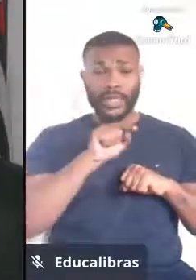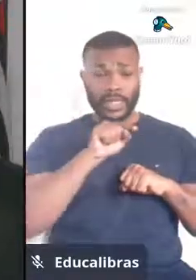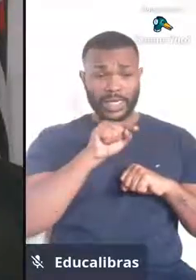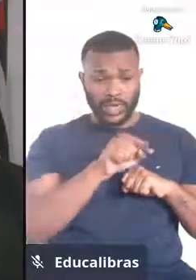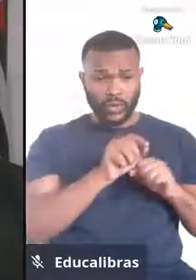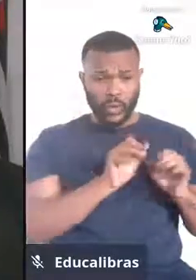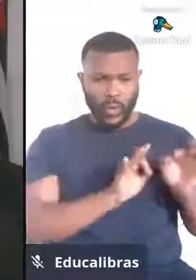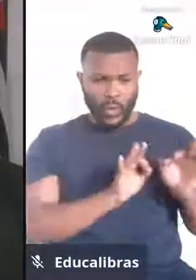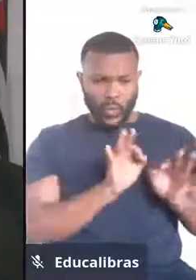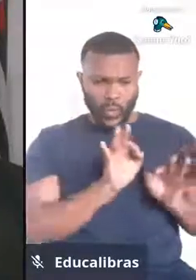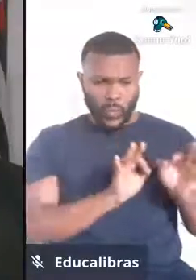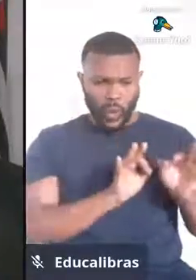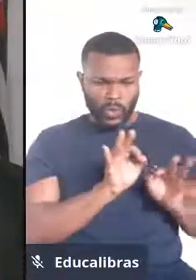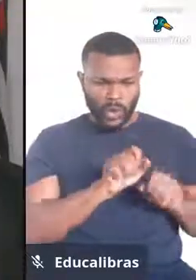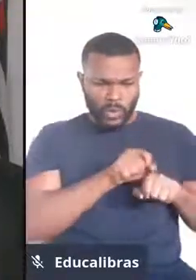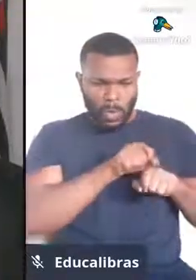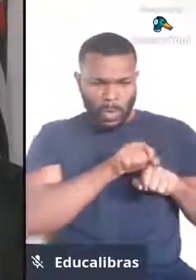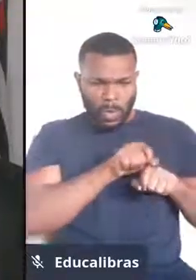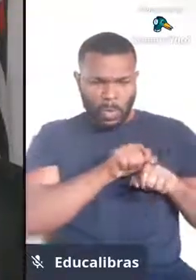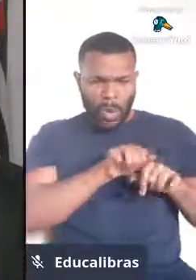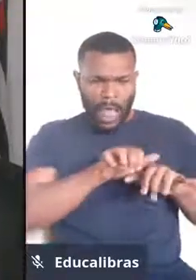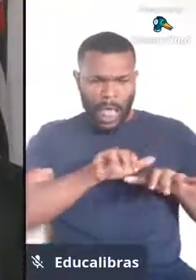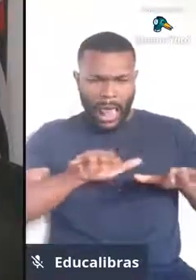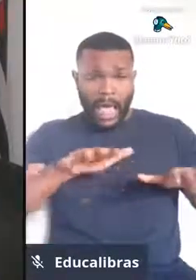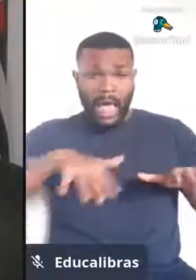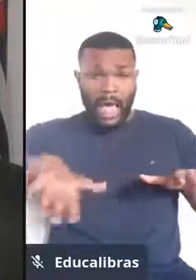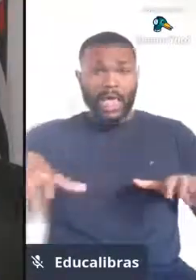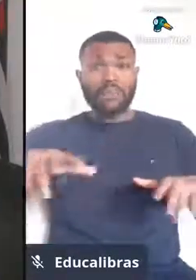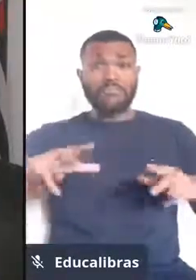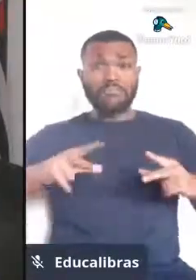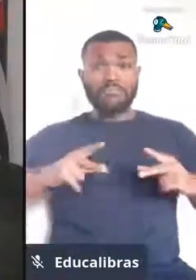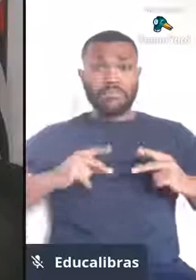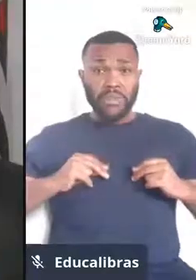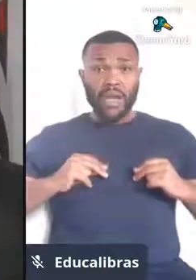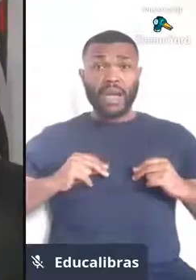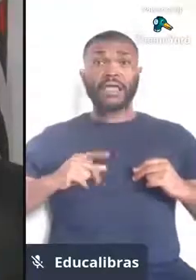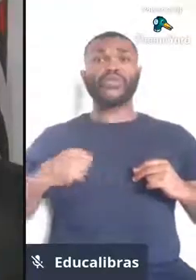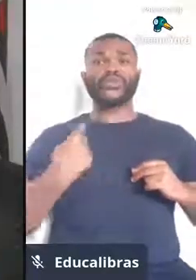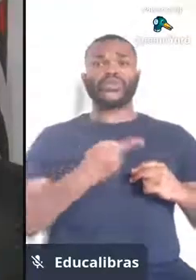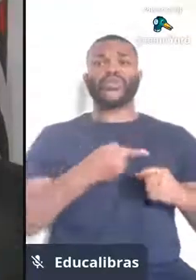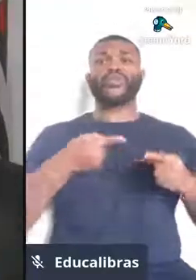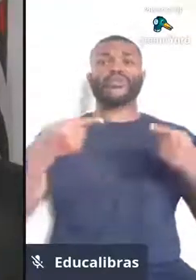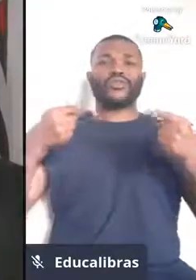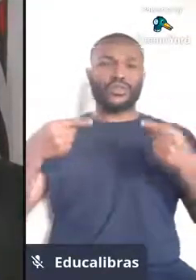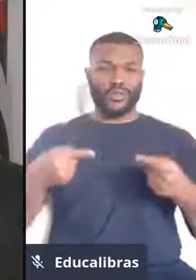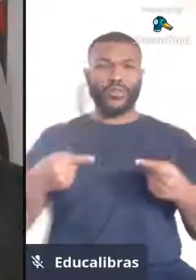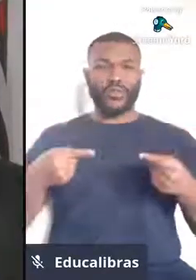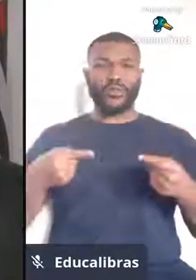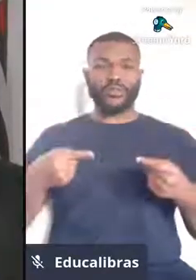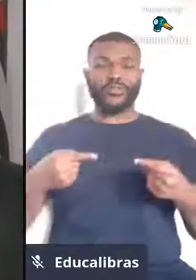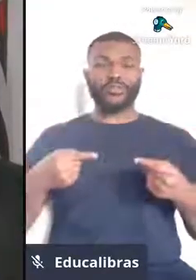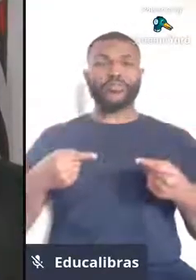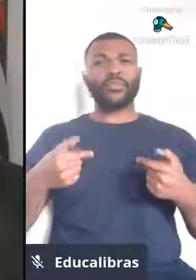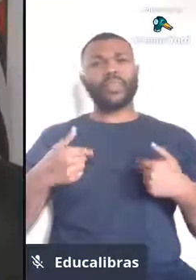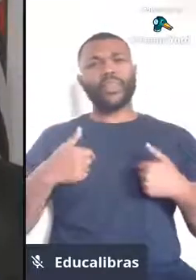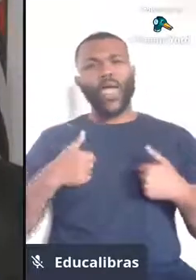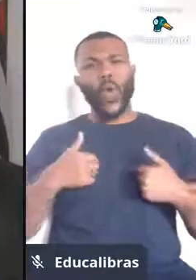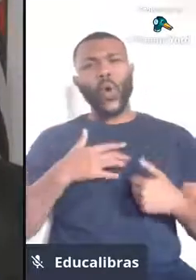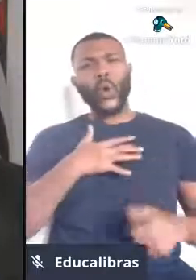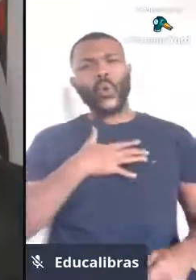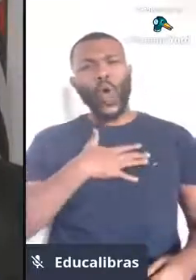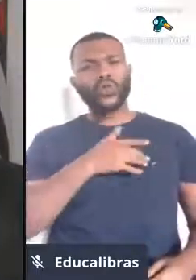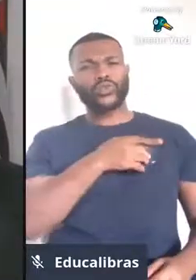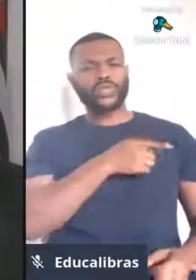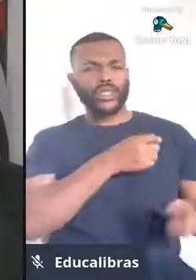a cidade merece, que o cidadão paulistano merece, esse é o nosso maior desafio. E aí eu gosto muito de uma coisa que você me disse uma